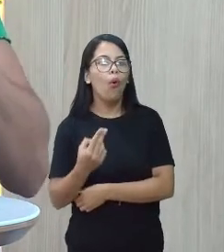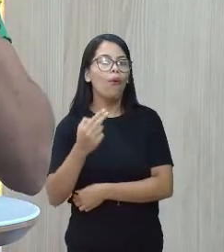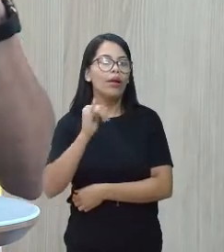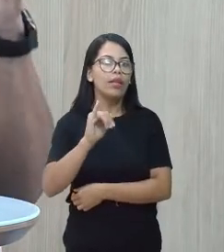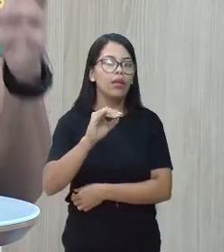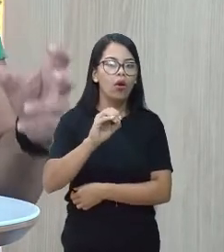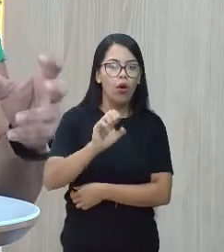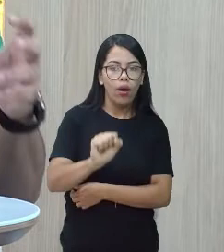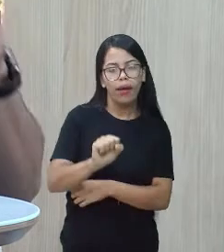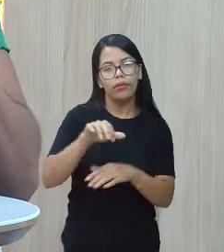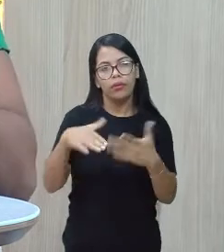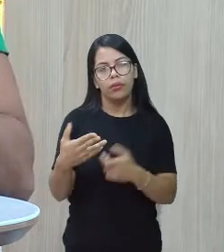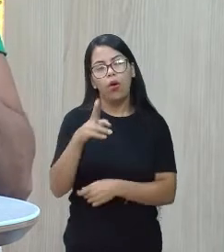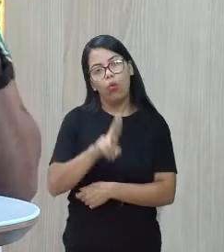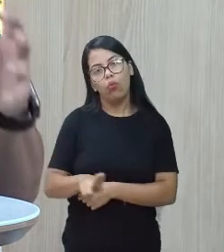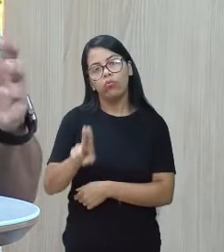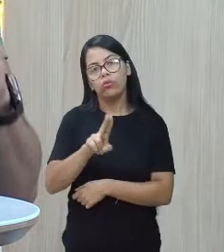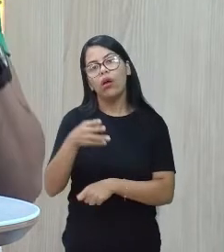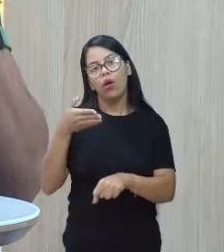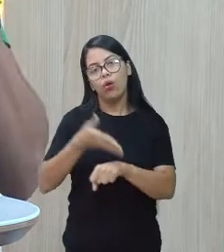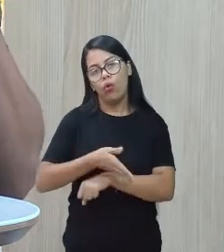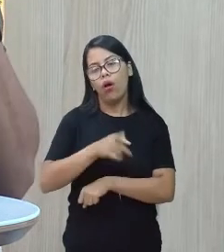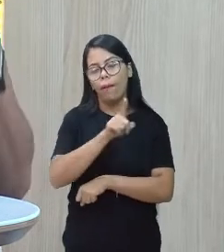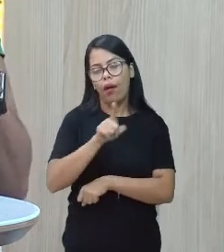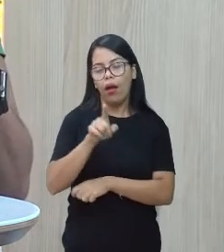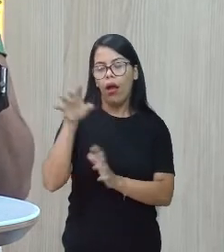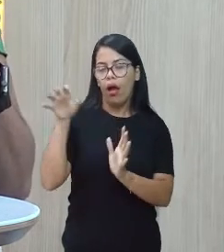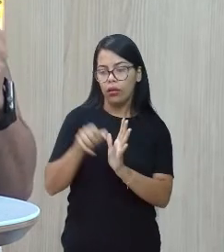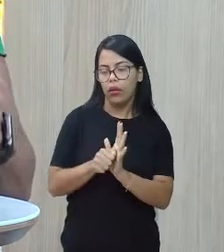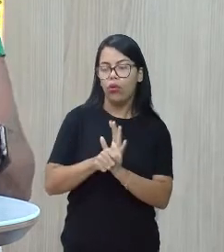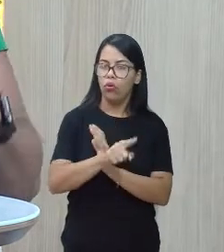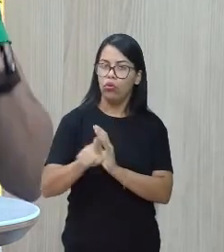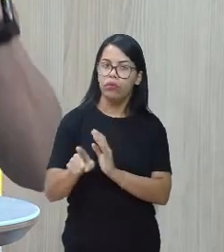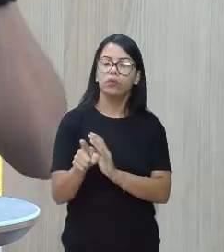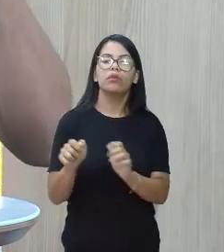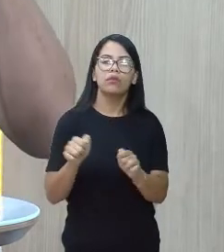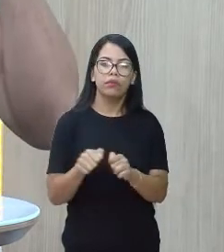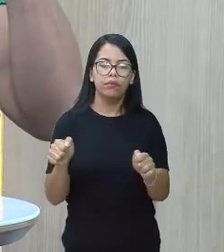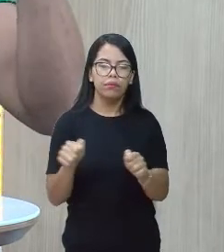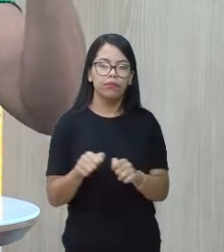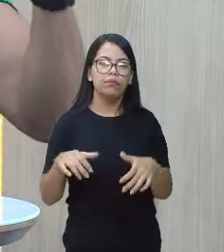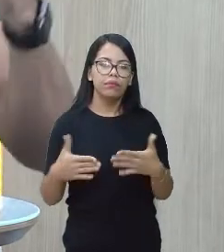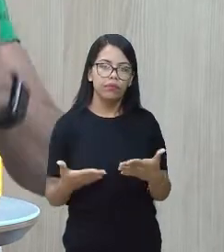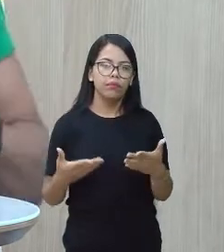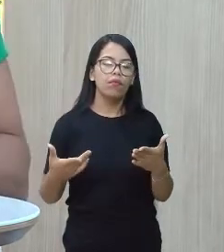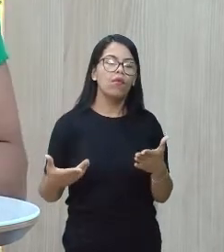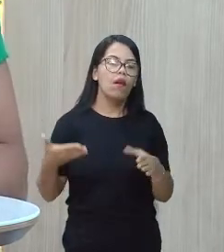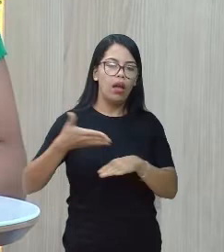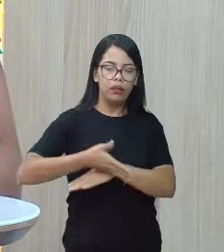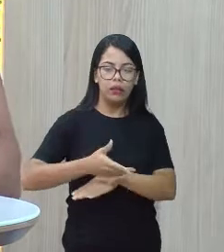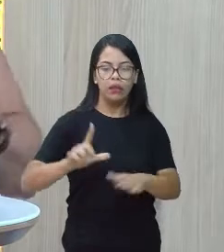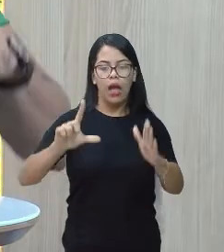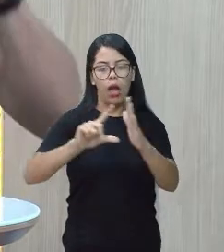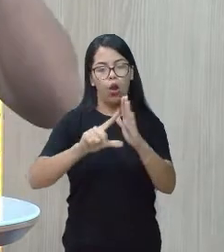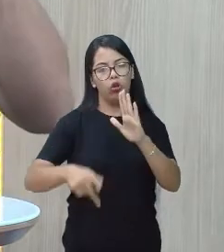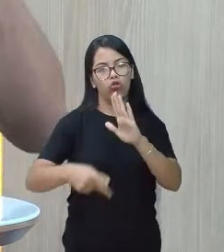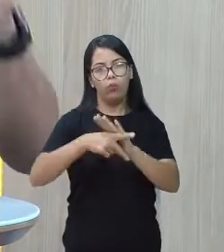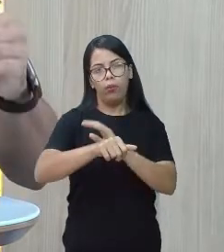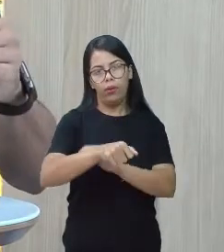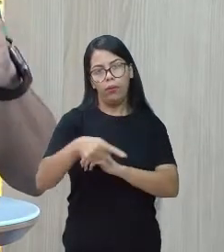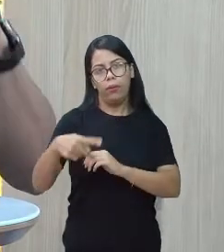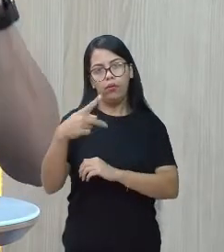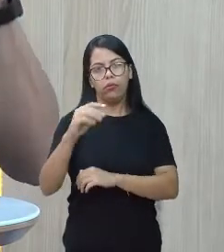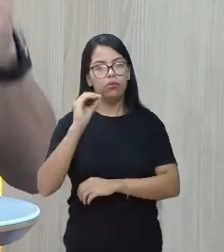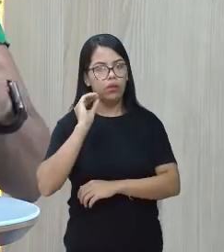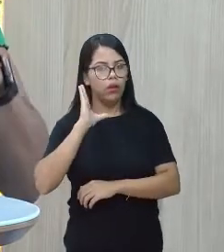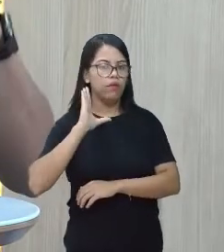Então através desse download que você fizer, tá bom? Você vai ser direcionado à sua loja de aplicativo e lá